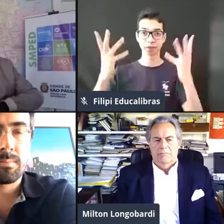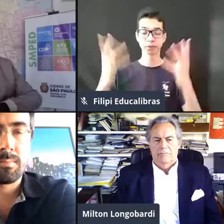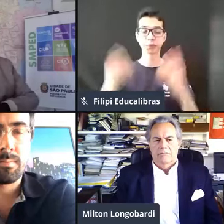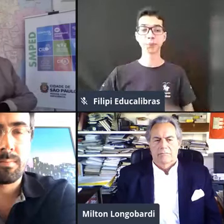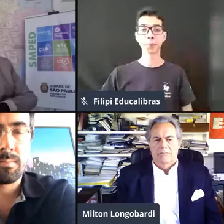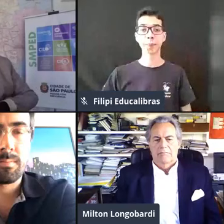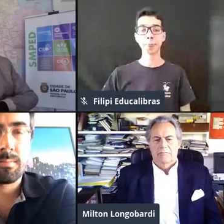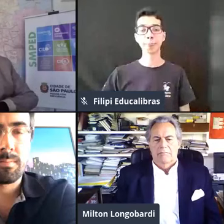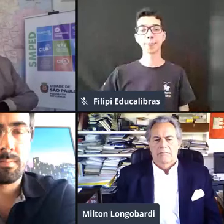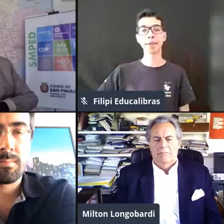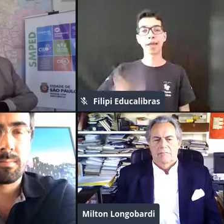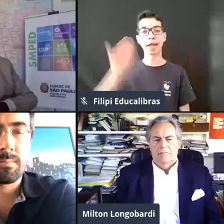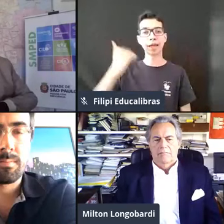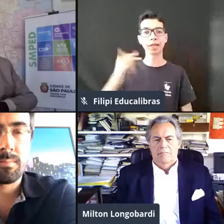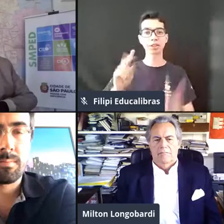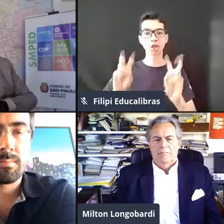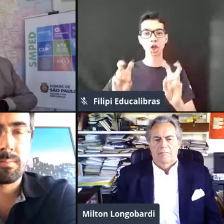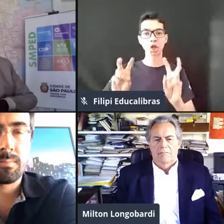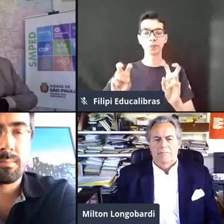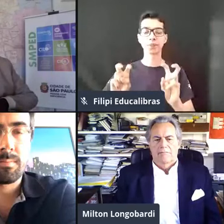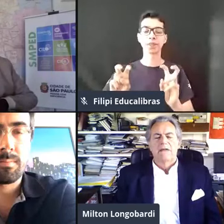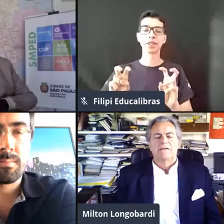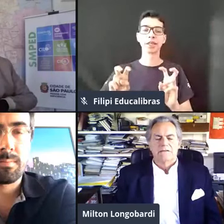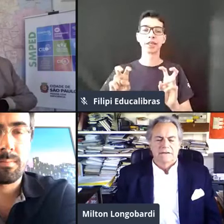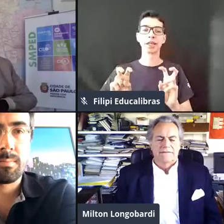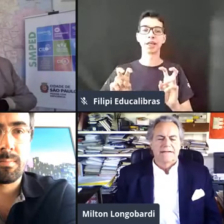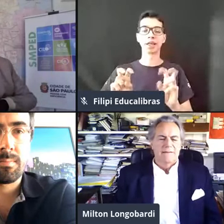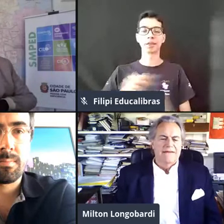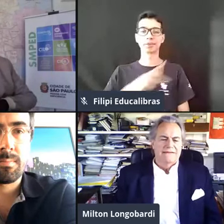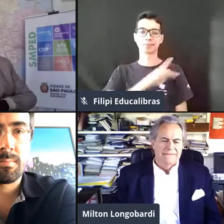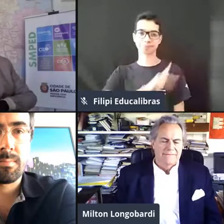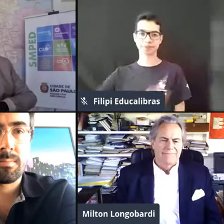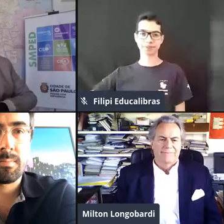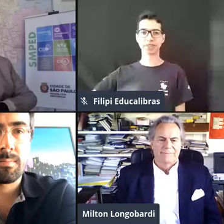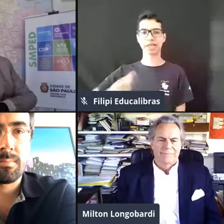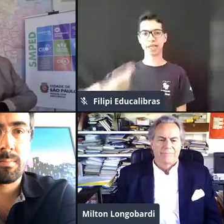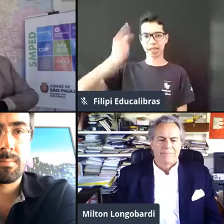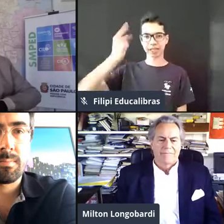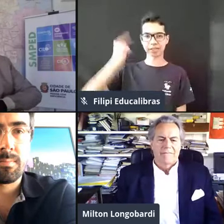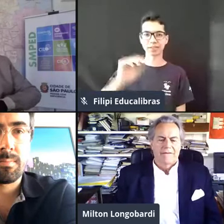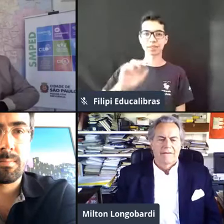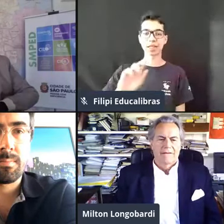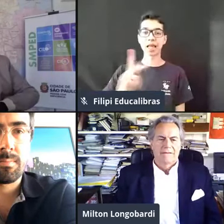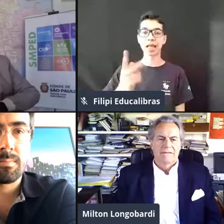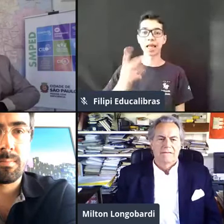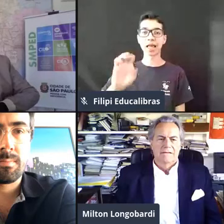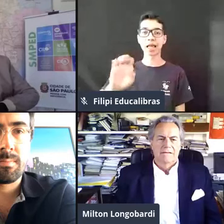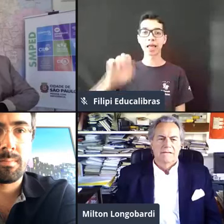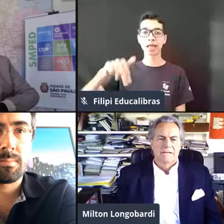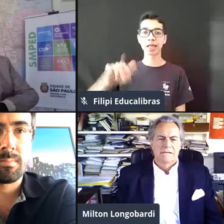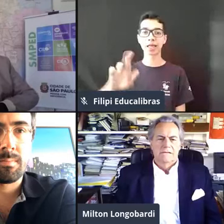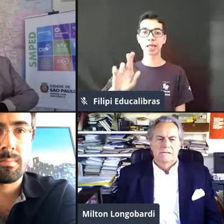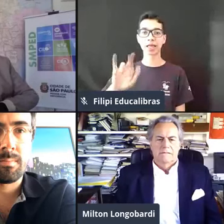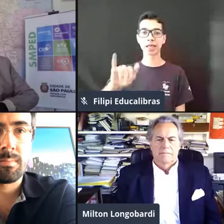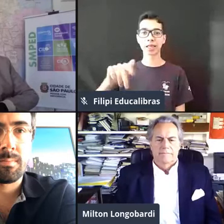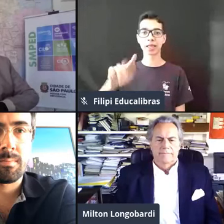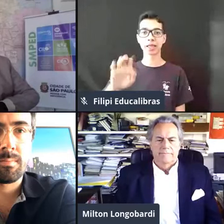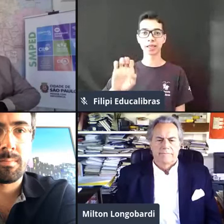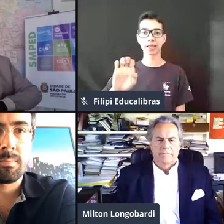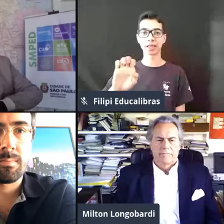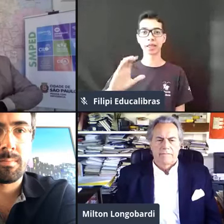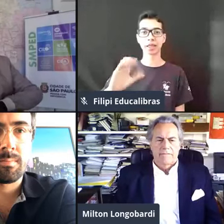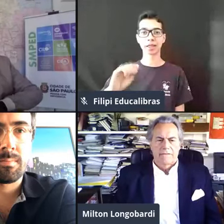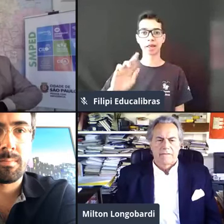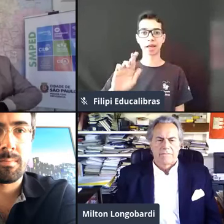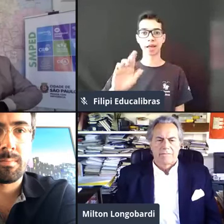Cardoso. Né? Era nessa que você estava, Milton? Né? Sim, exatamente. Exatamente. A gente tinha um seminário com a Fundação Fernando